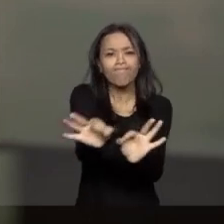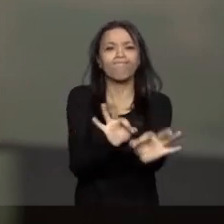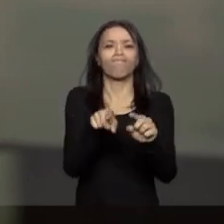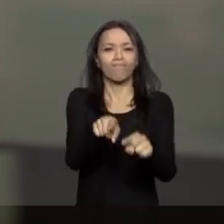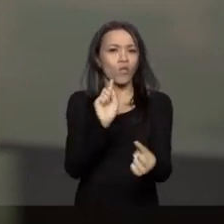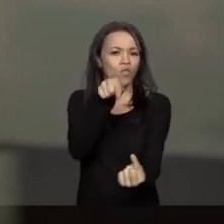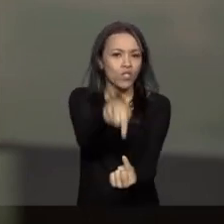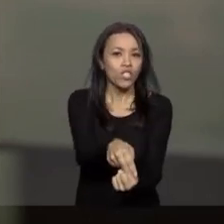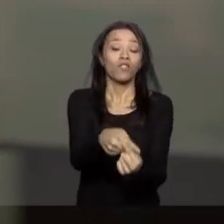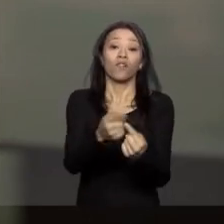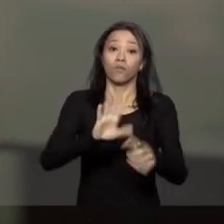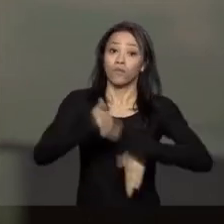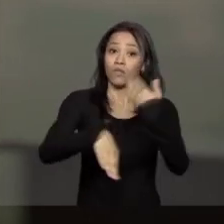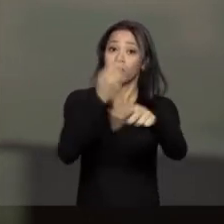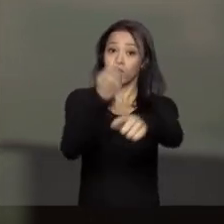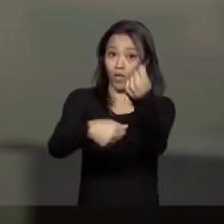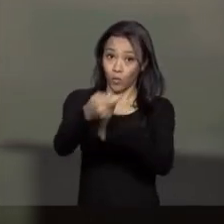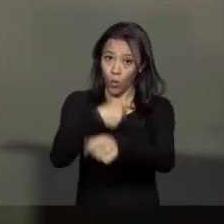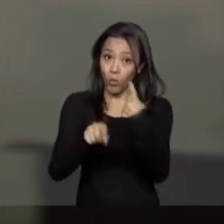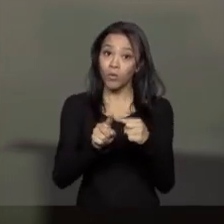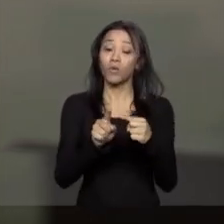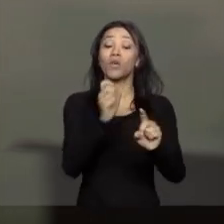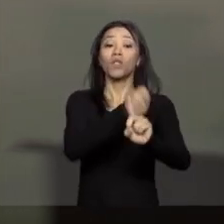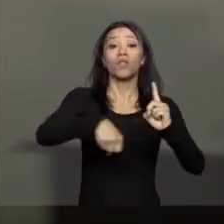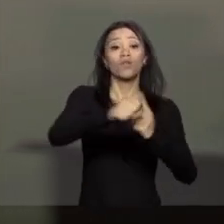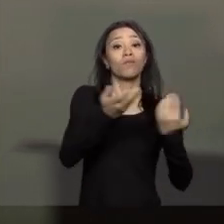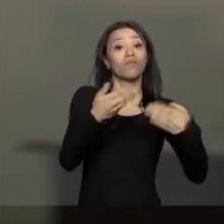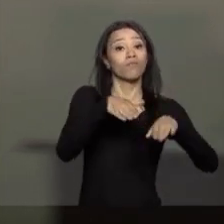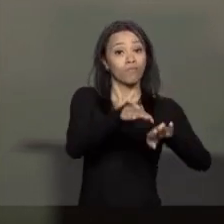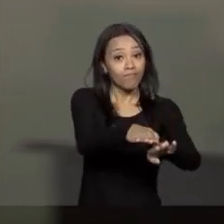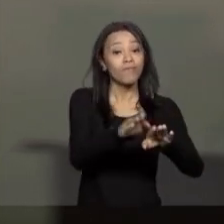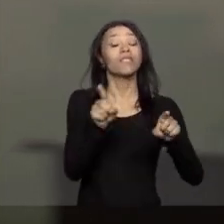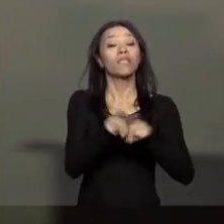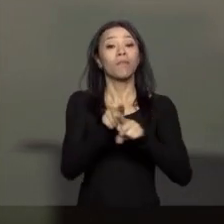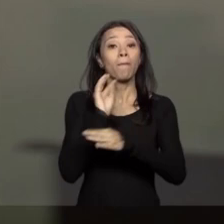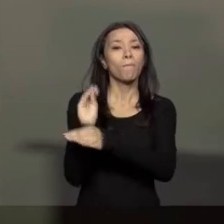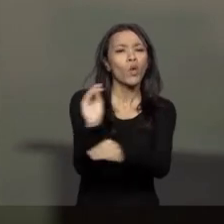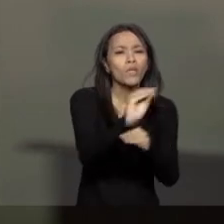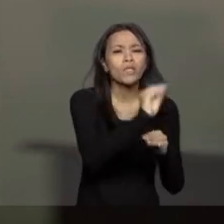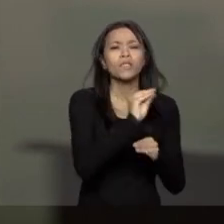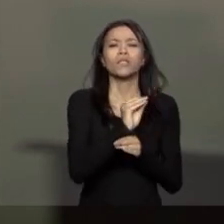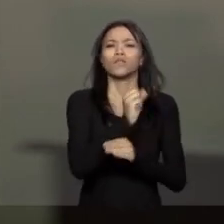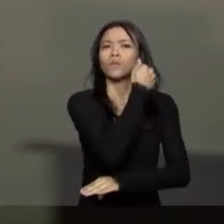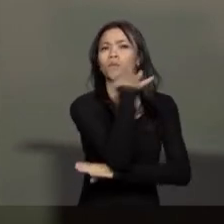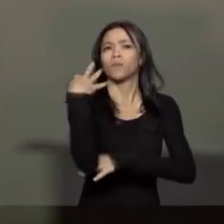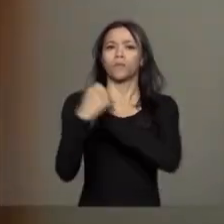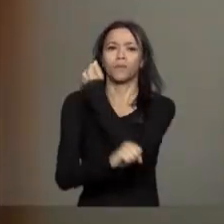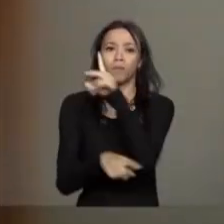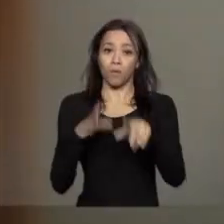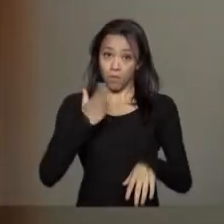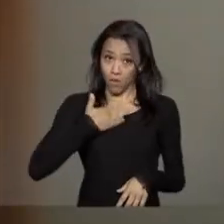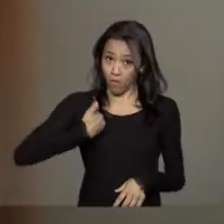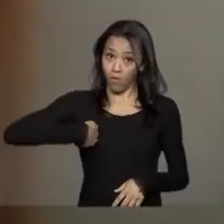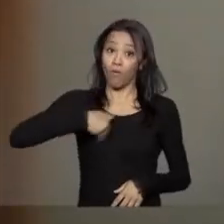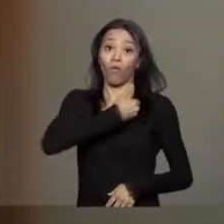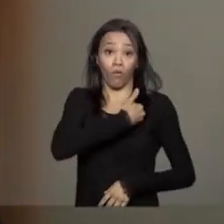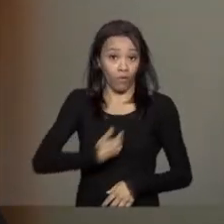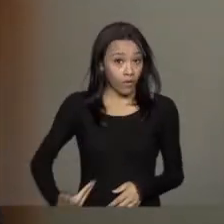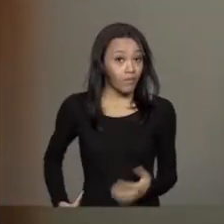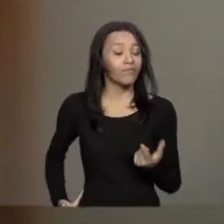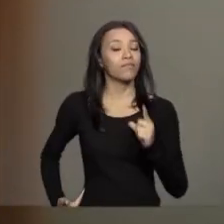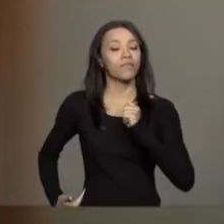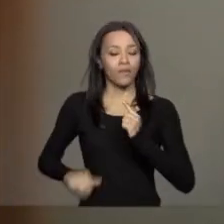conciliar crescimento econômico inclusão social e proteção ao meio ambiente meu governo